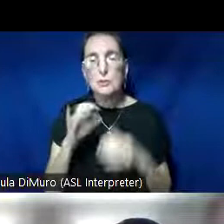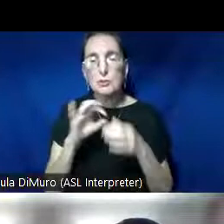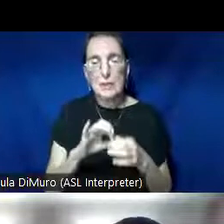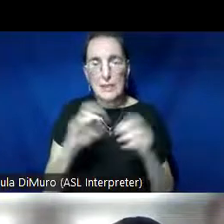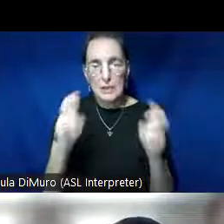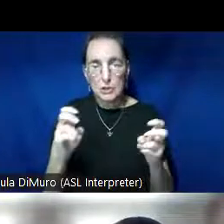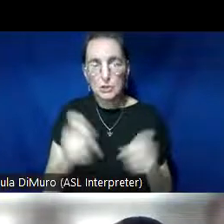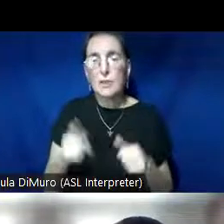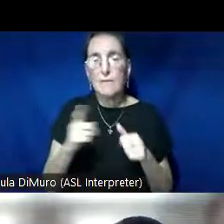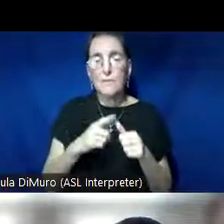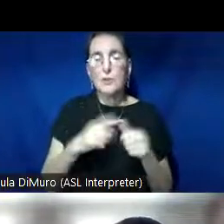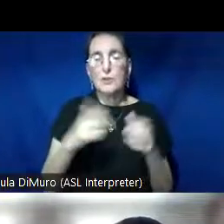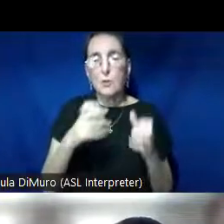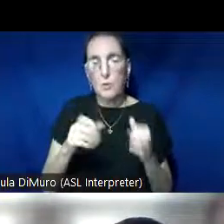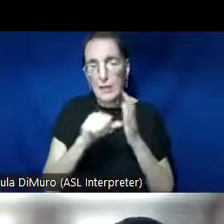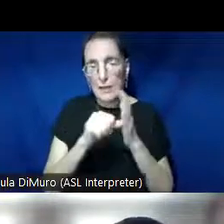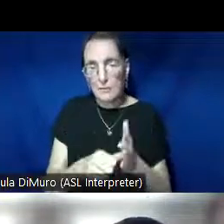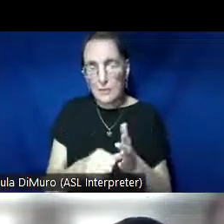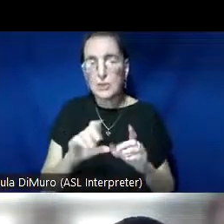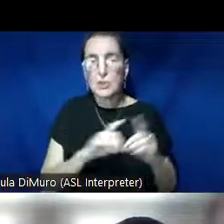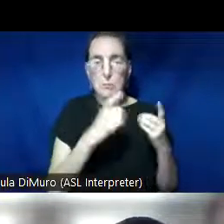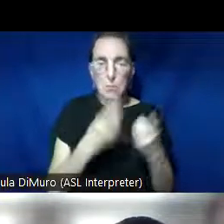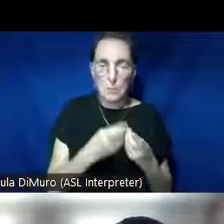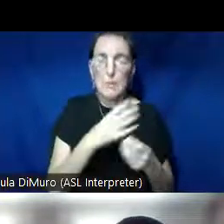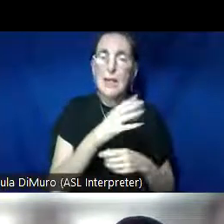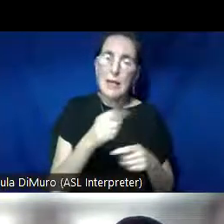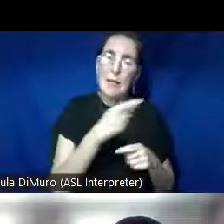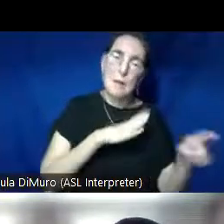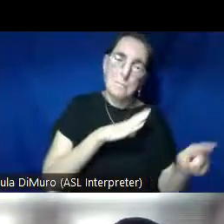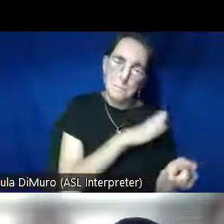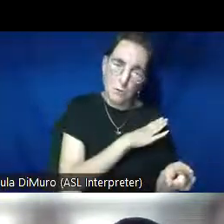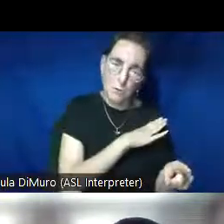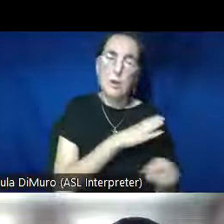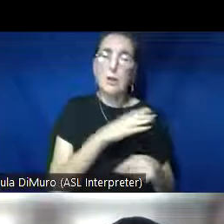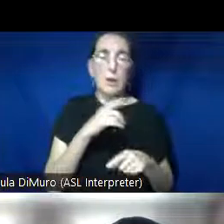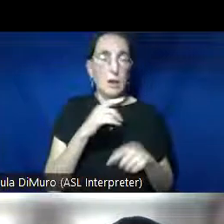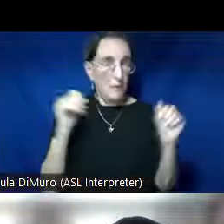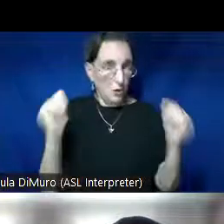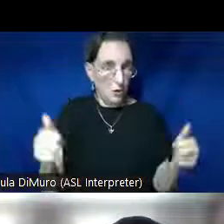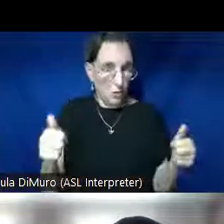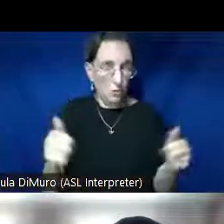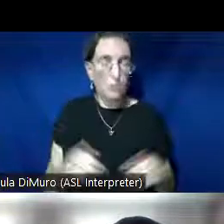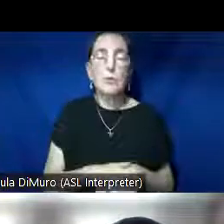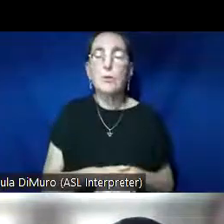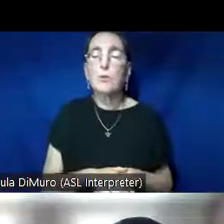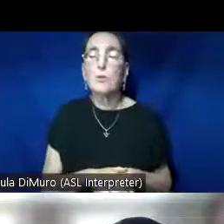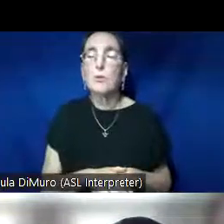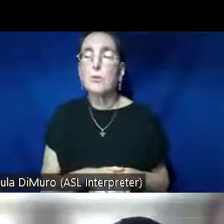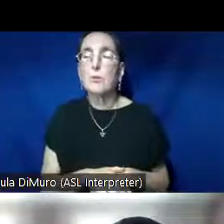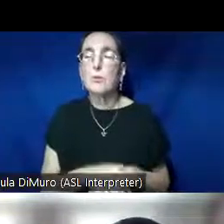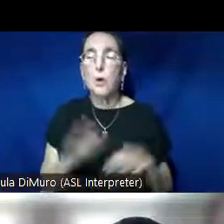de anúncios e interpretação simultânea na audiências e alguns